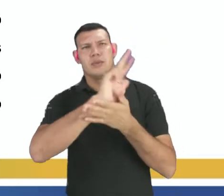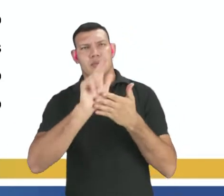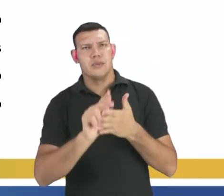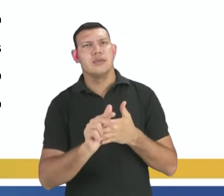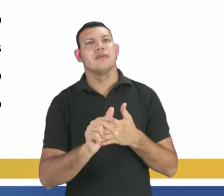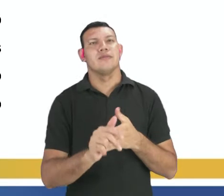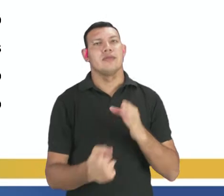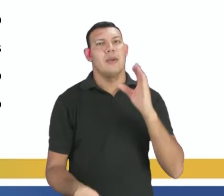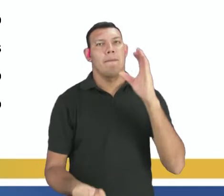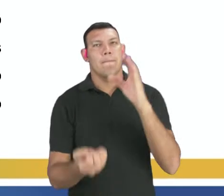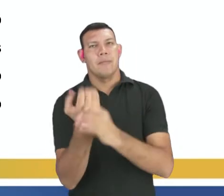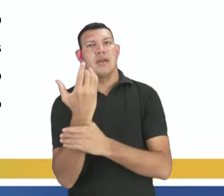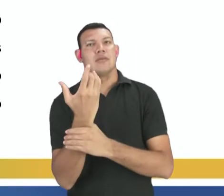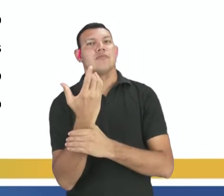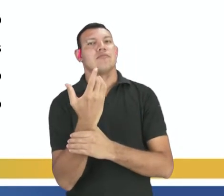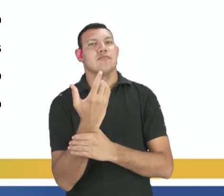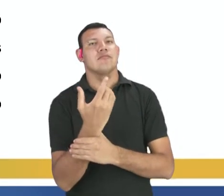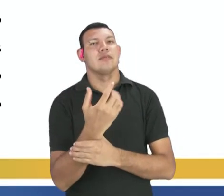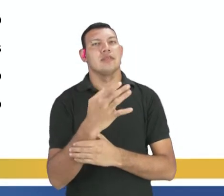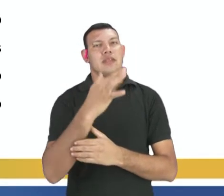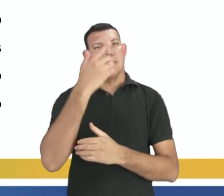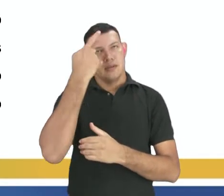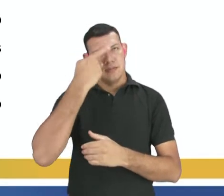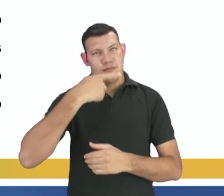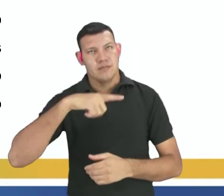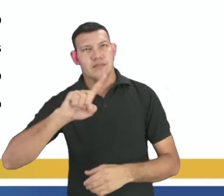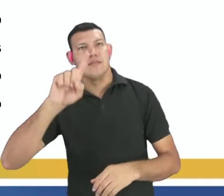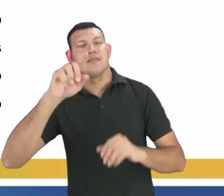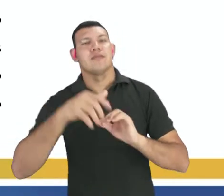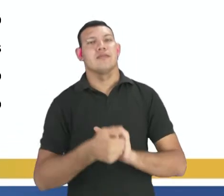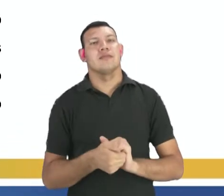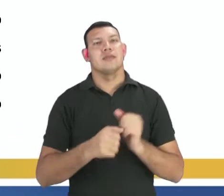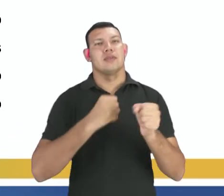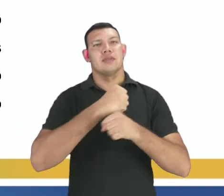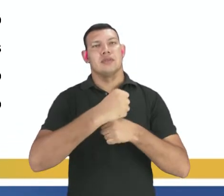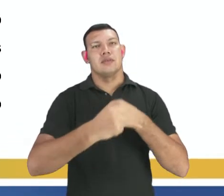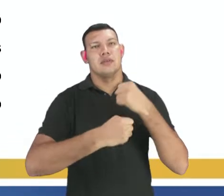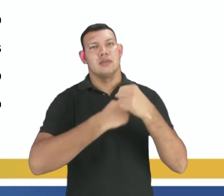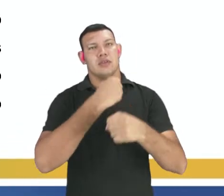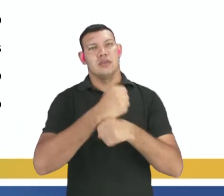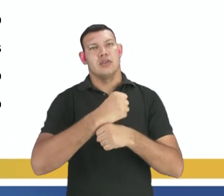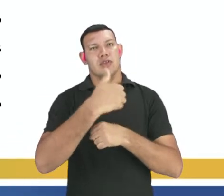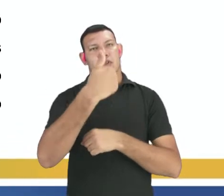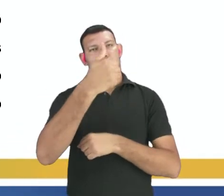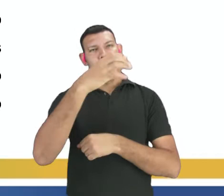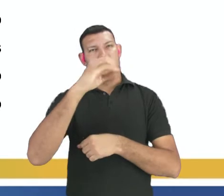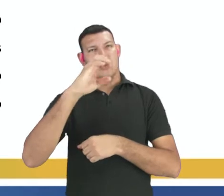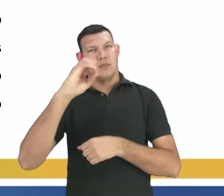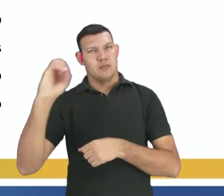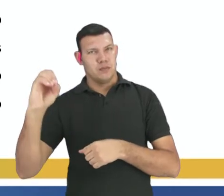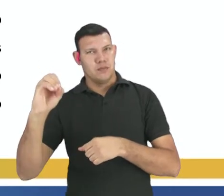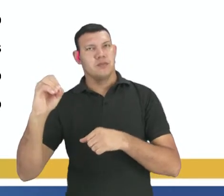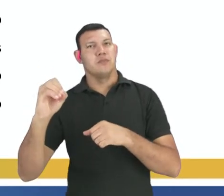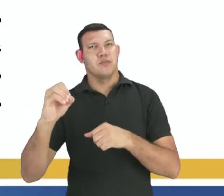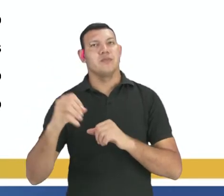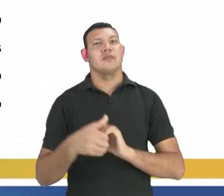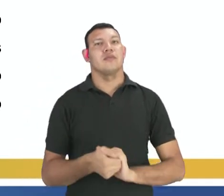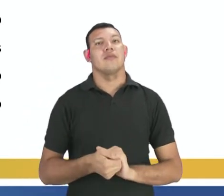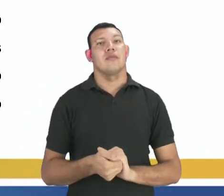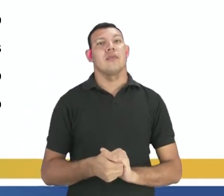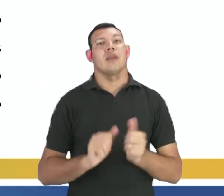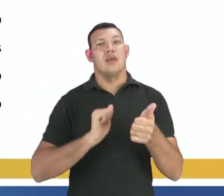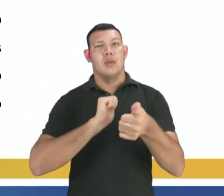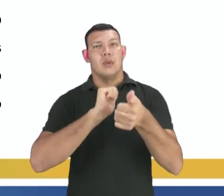mais de 1000 anos de existência. O esporte teve muita popularidade, pois na época que começou teve o apoio do rei